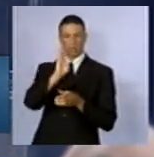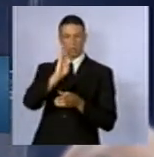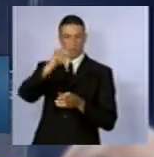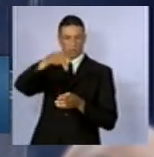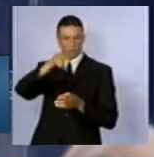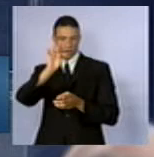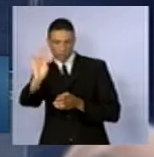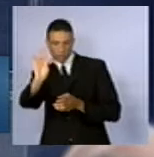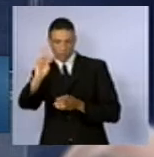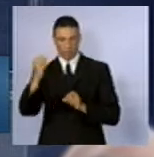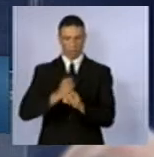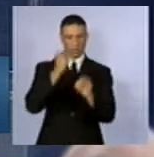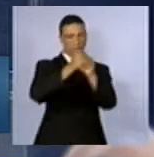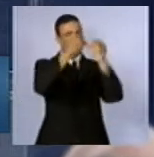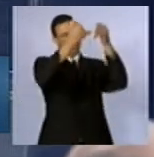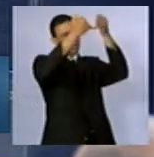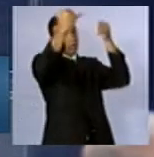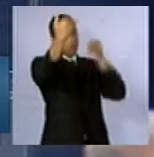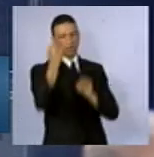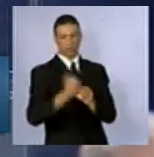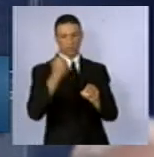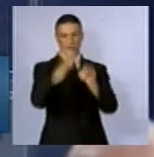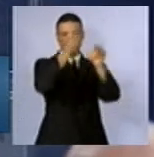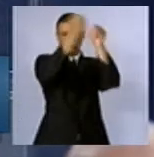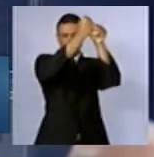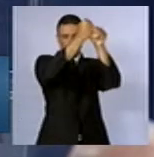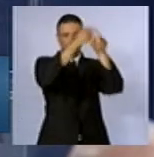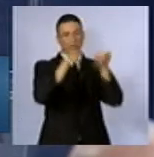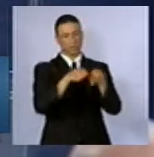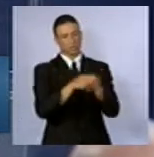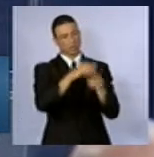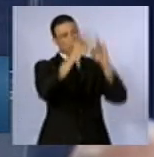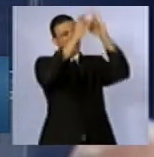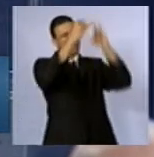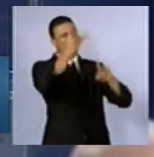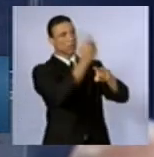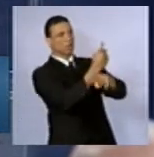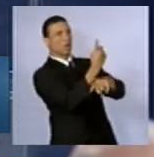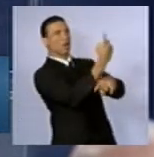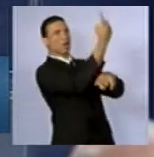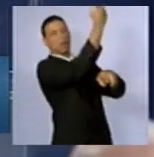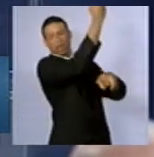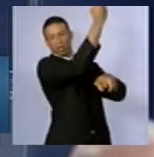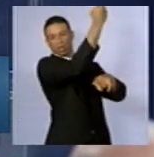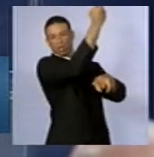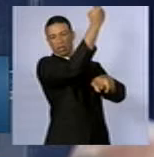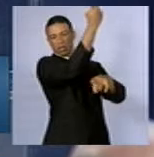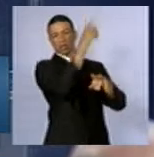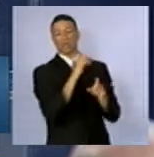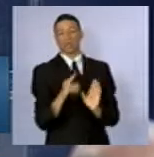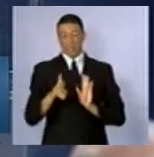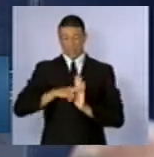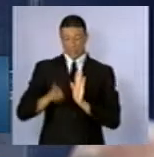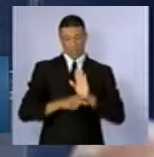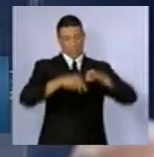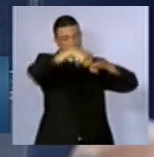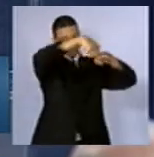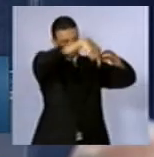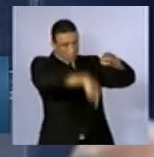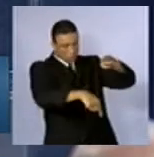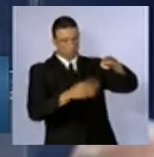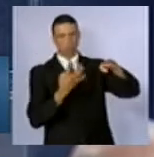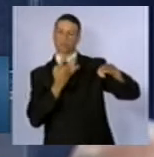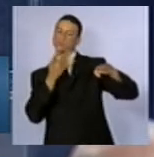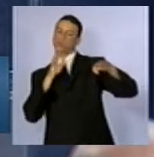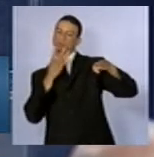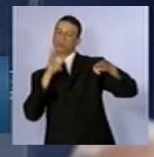projeto e construção de linha e de linhas aéreas eu não não conheço se nós temos uma Norma de linhas subterrâneas mas